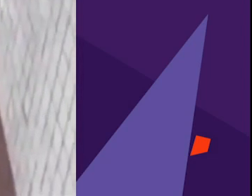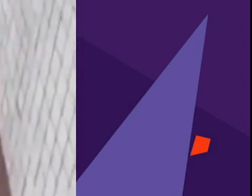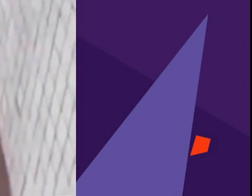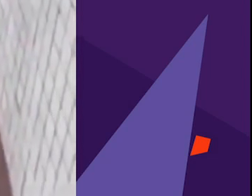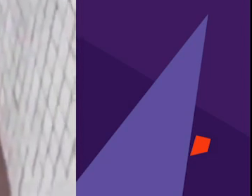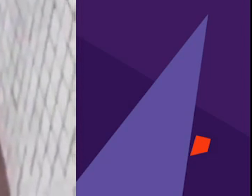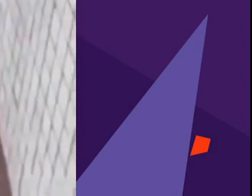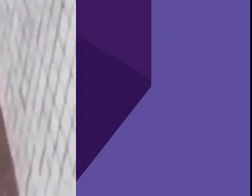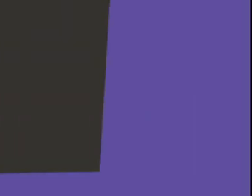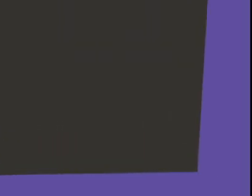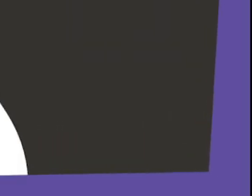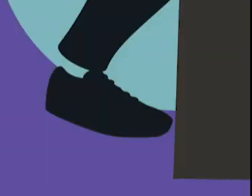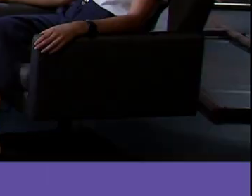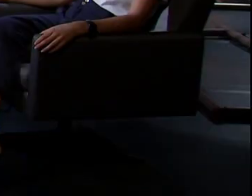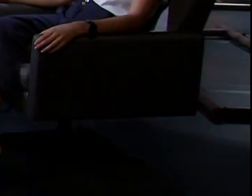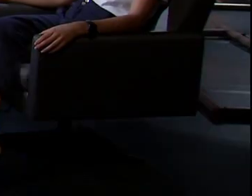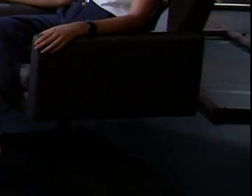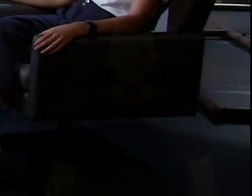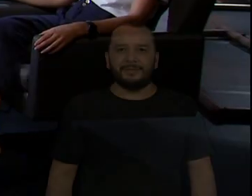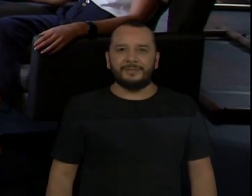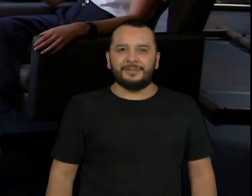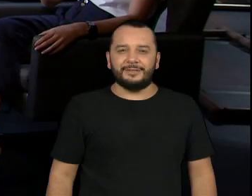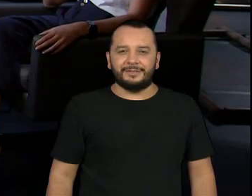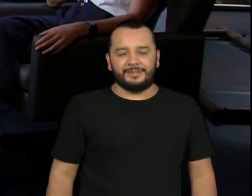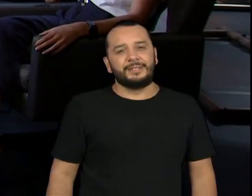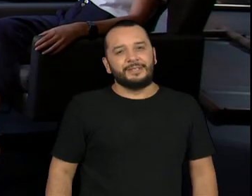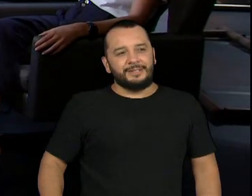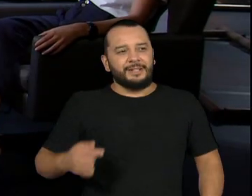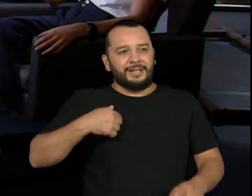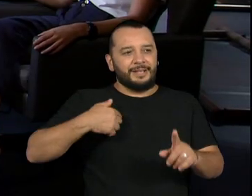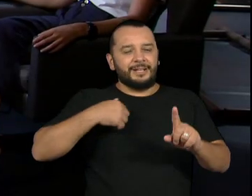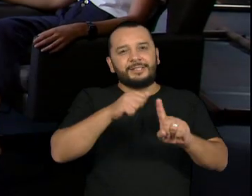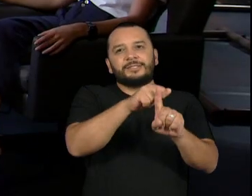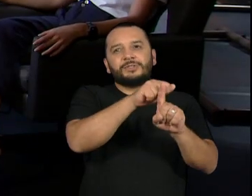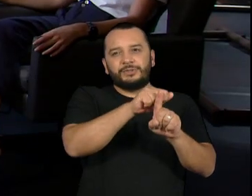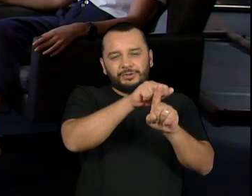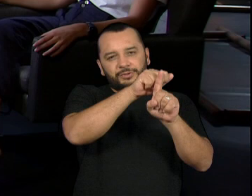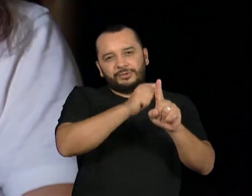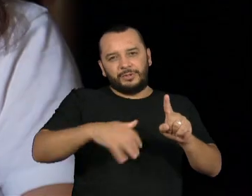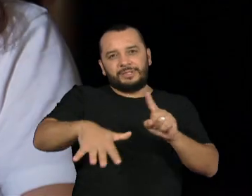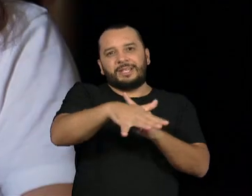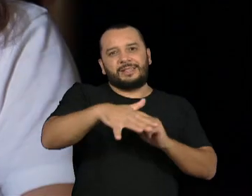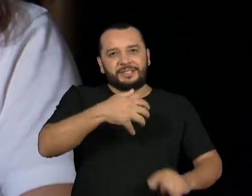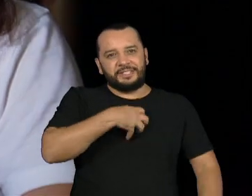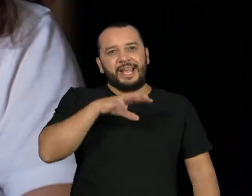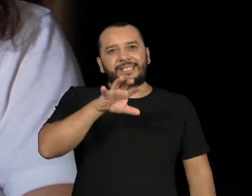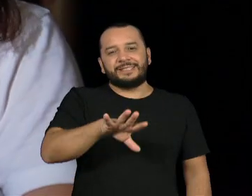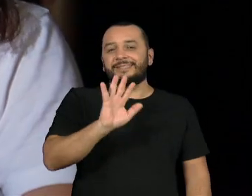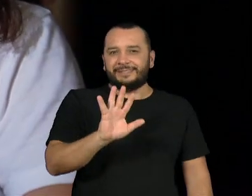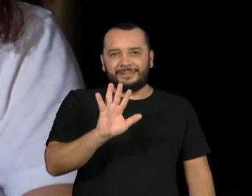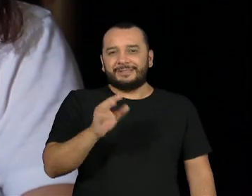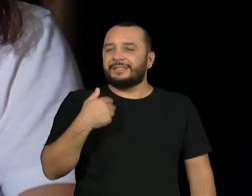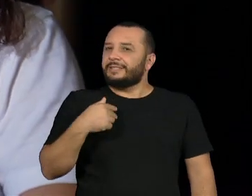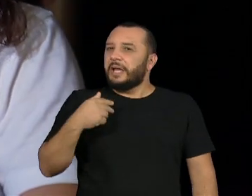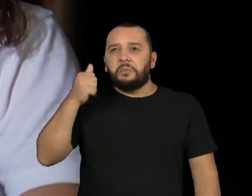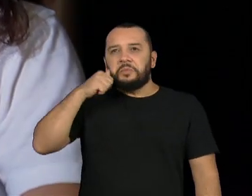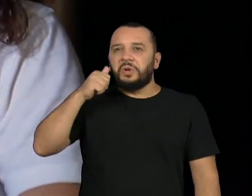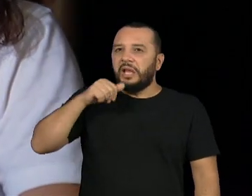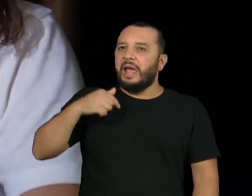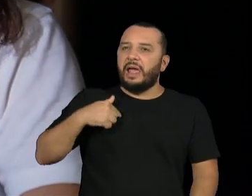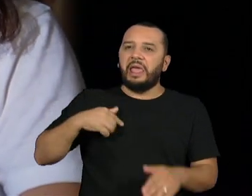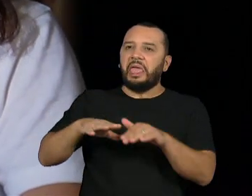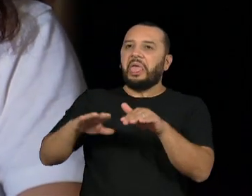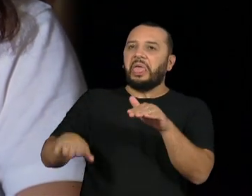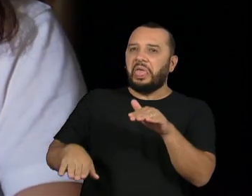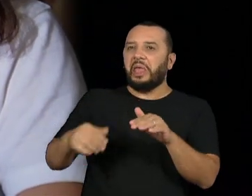de mim. Pela nossa sociedade ser do jeito que ela é, a gente ouve mais que a gente não é capaz de fazer as coisas. Então, a